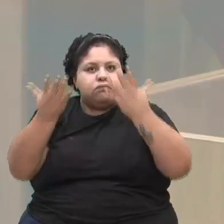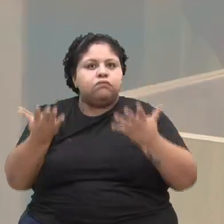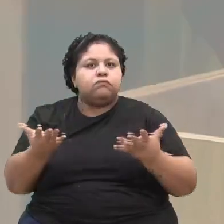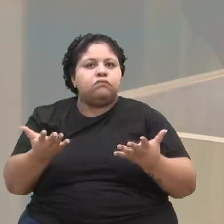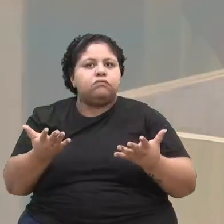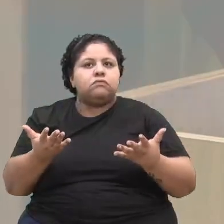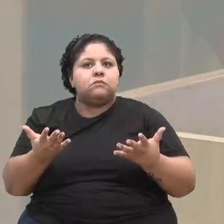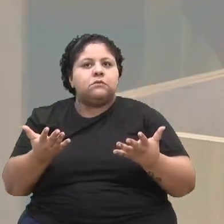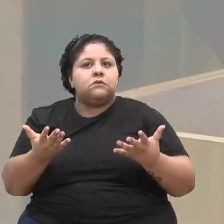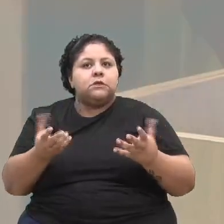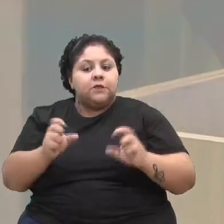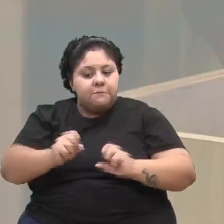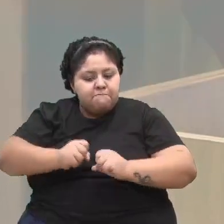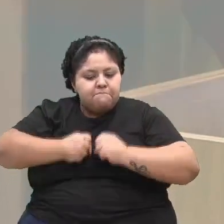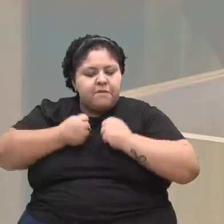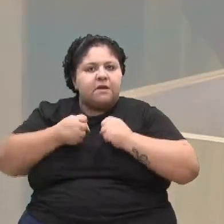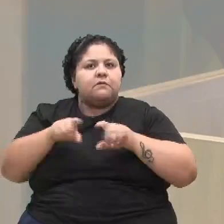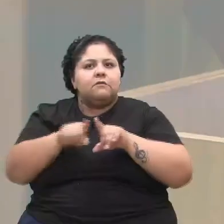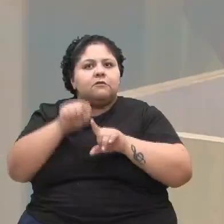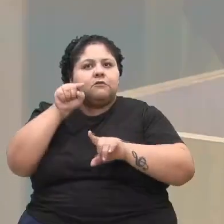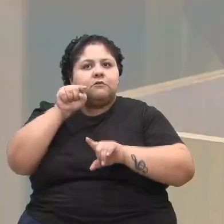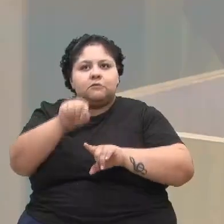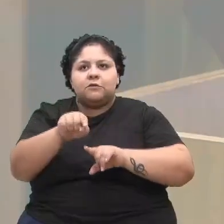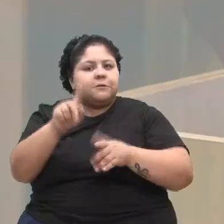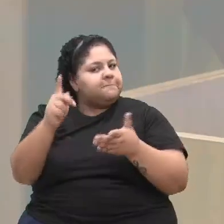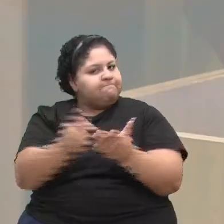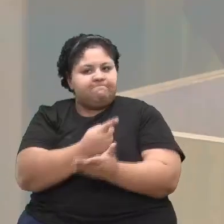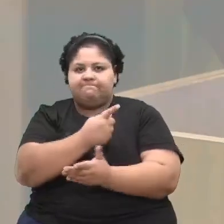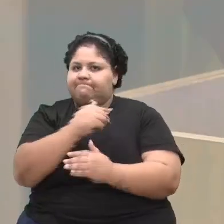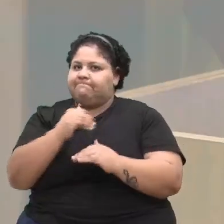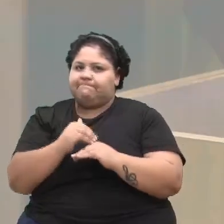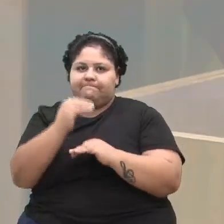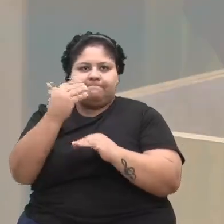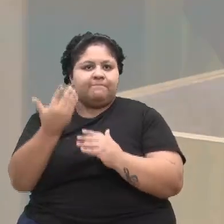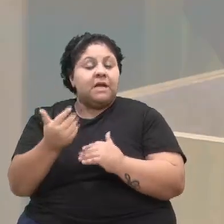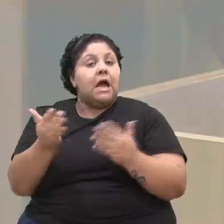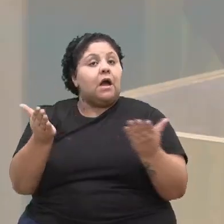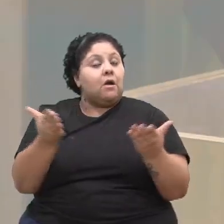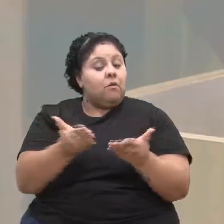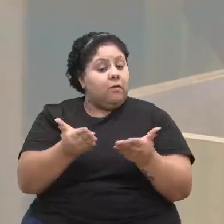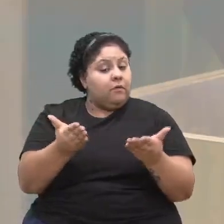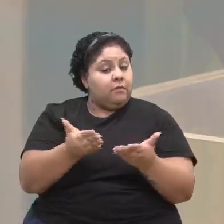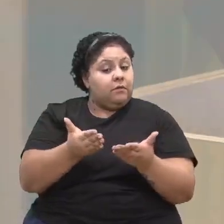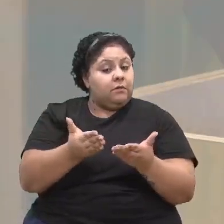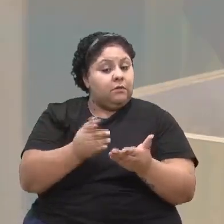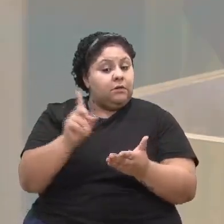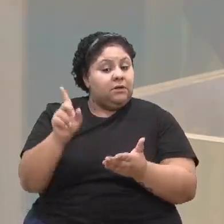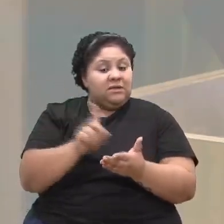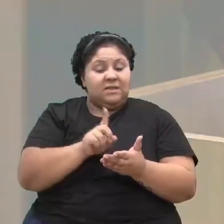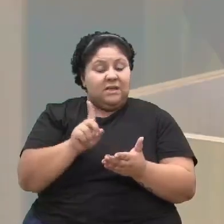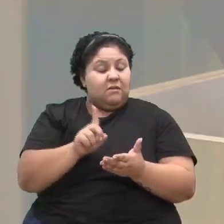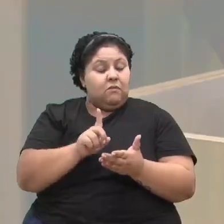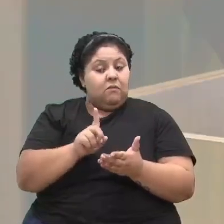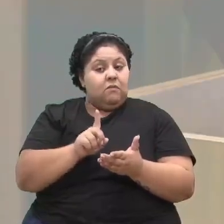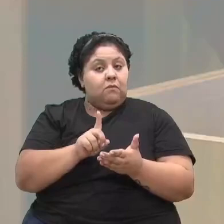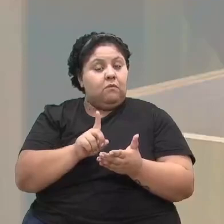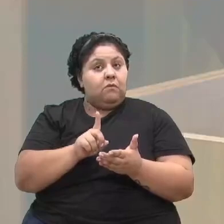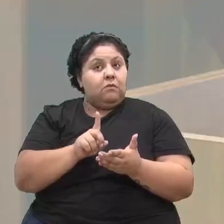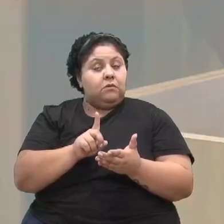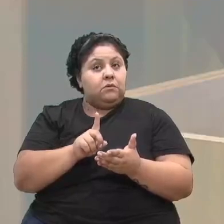e empenho. E vocês não vão mais errar. Agora, não se entreguem